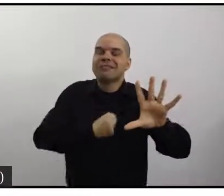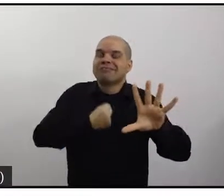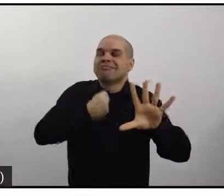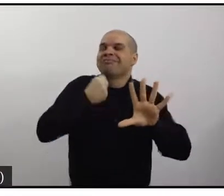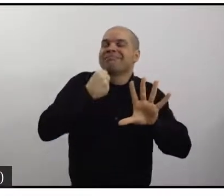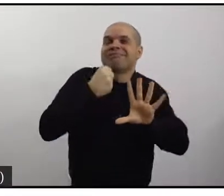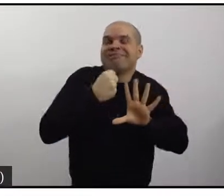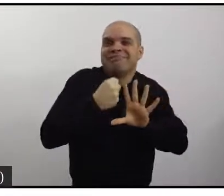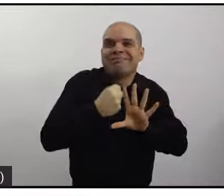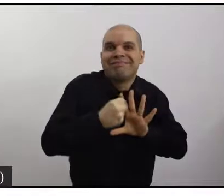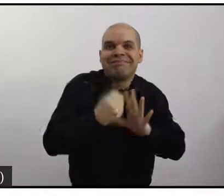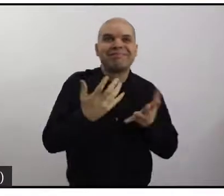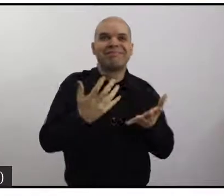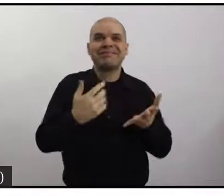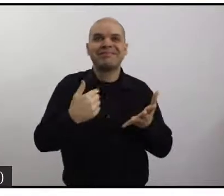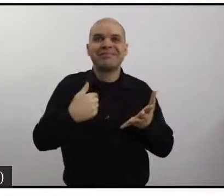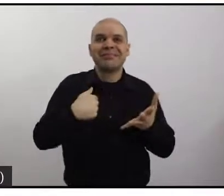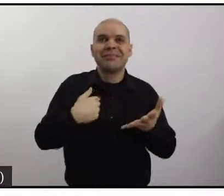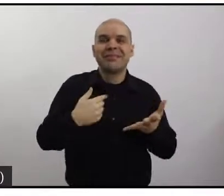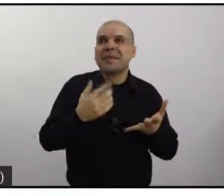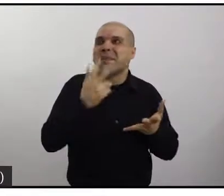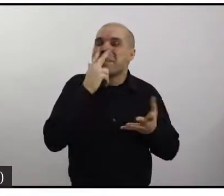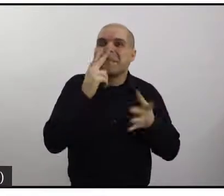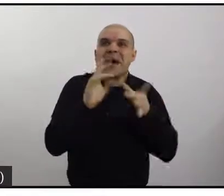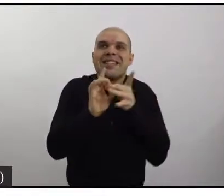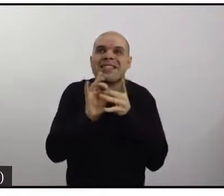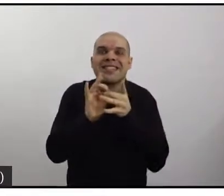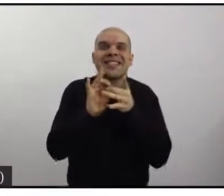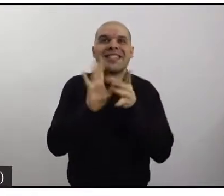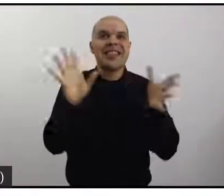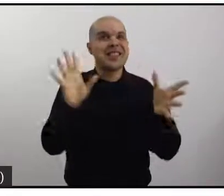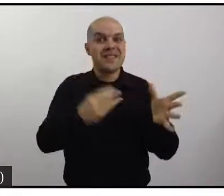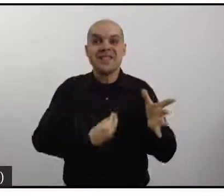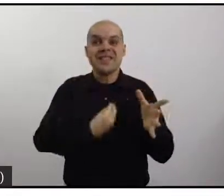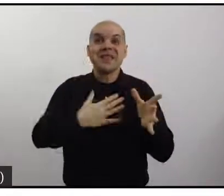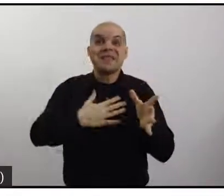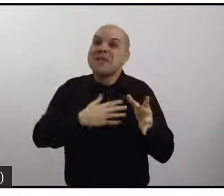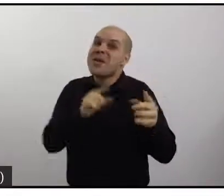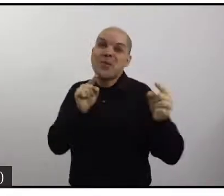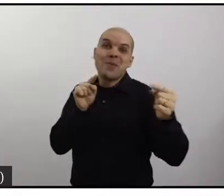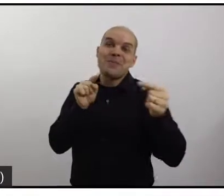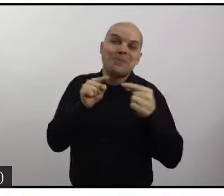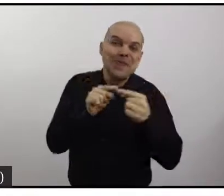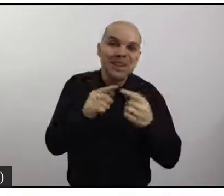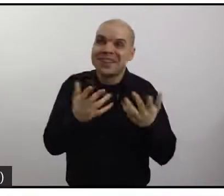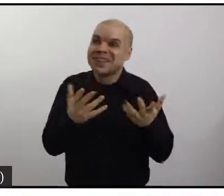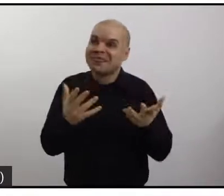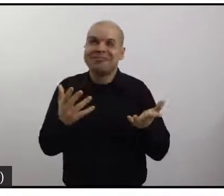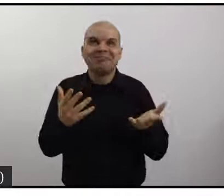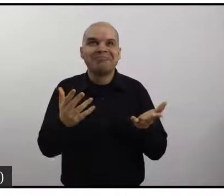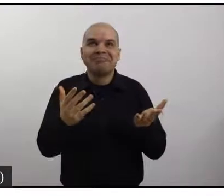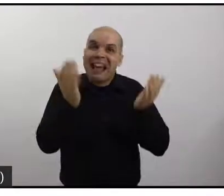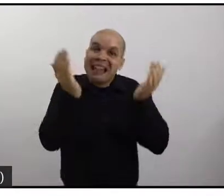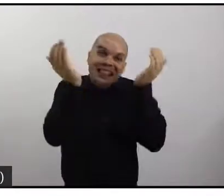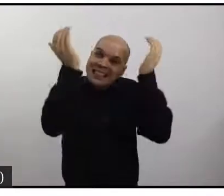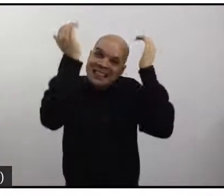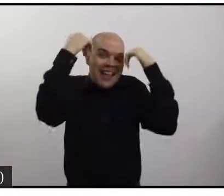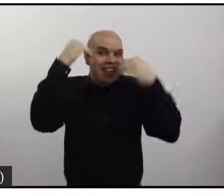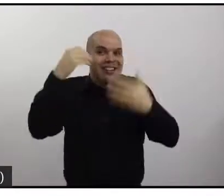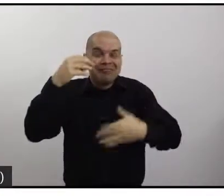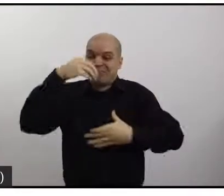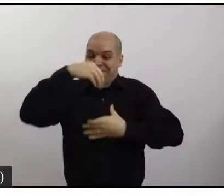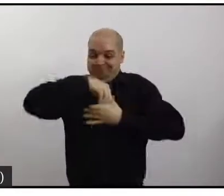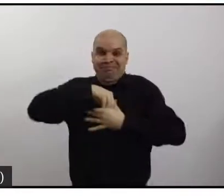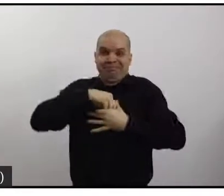essa pessoa que faz essas coisas e que vê desse jeito. Então, realmente é um negócio existencial. E eu acho que o vídeo foi para